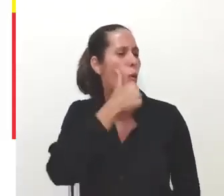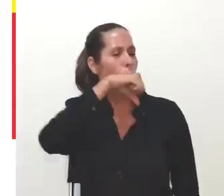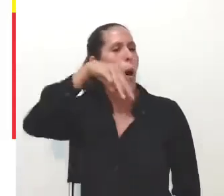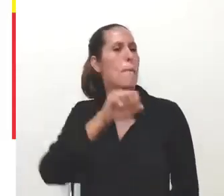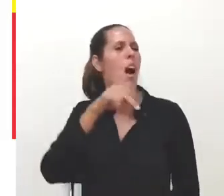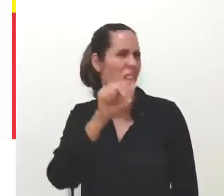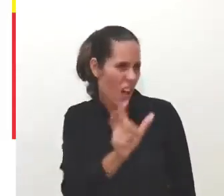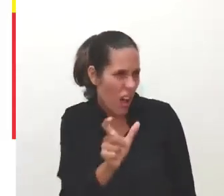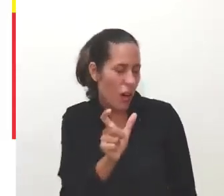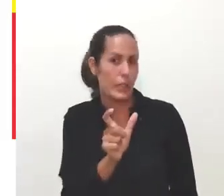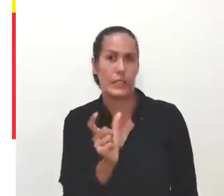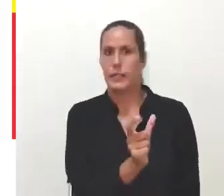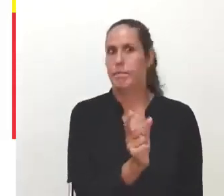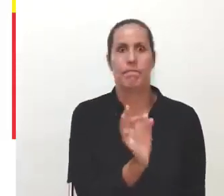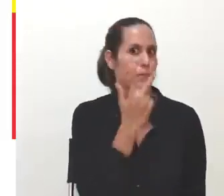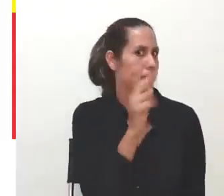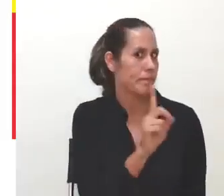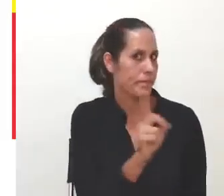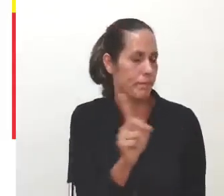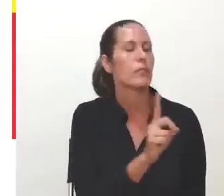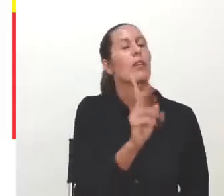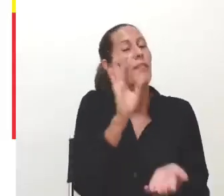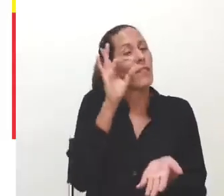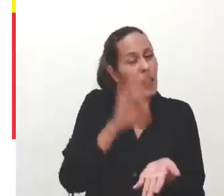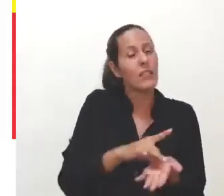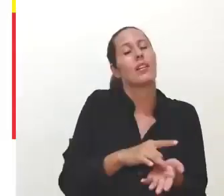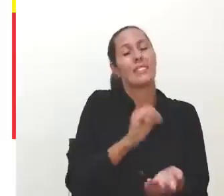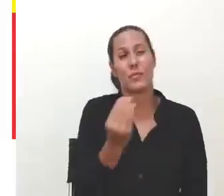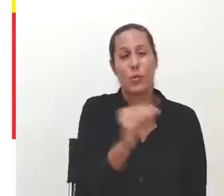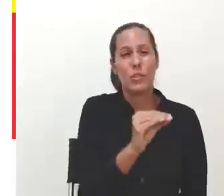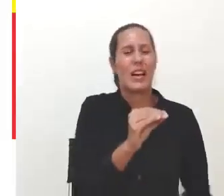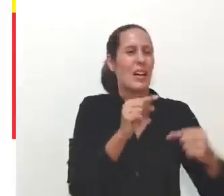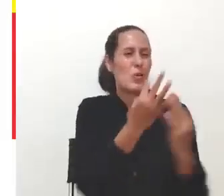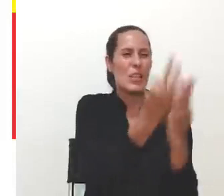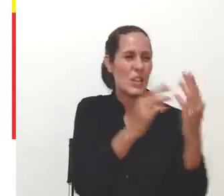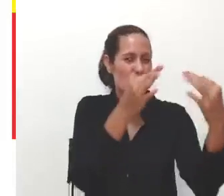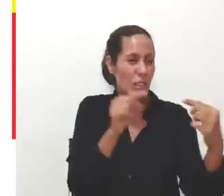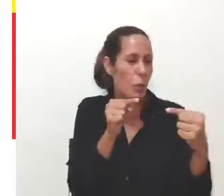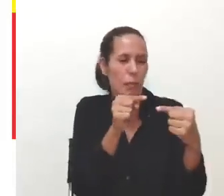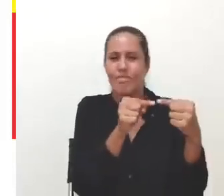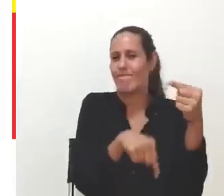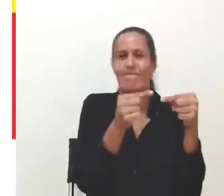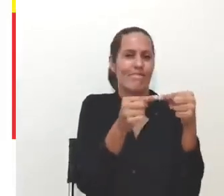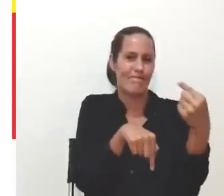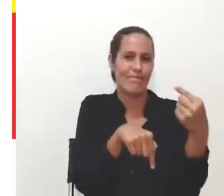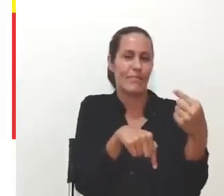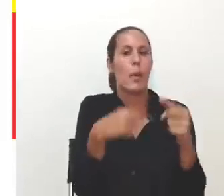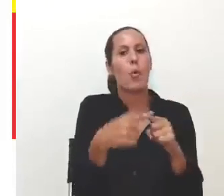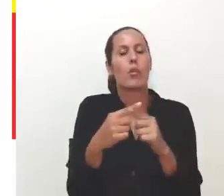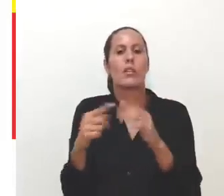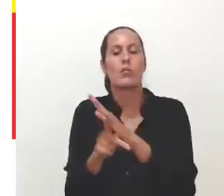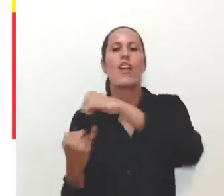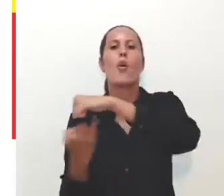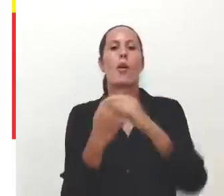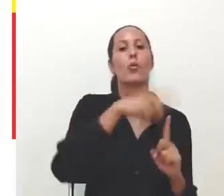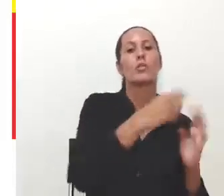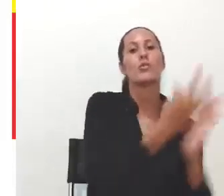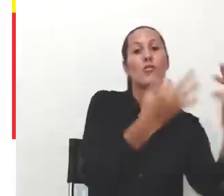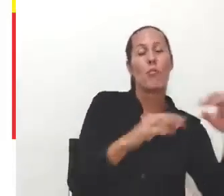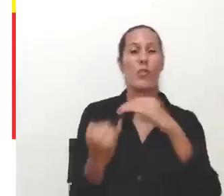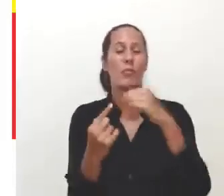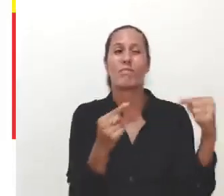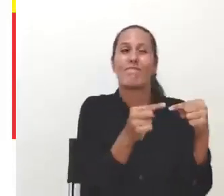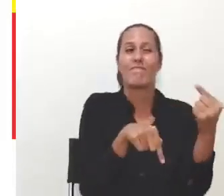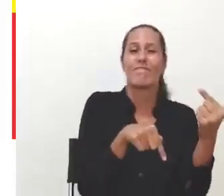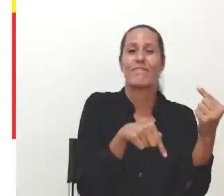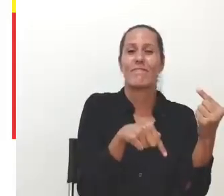Bom, temos duas opções. Para o presidente, você diria, sou filho da minha maninha? Acho que não. Na